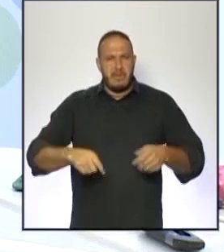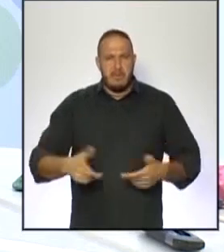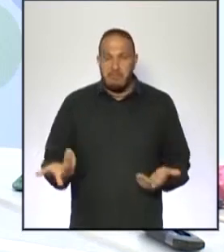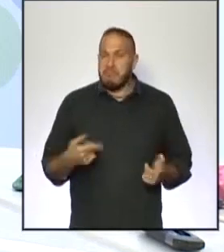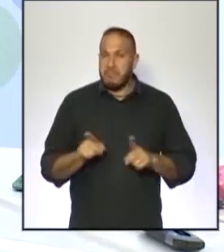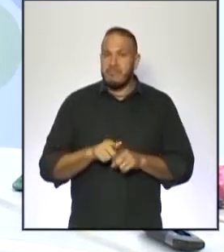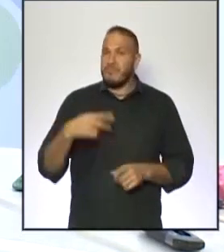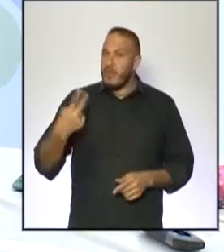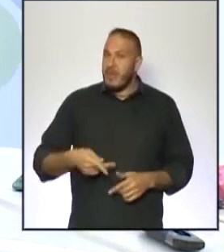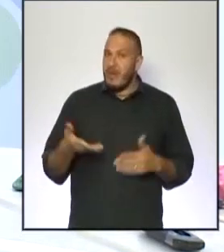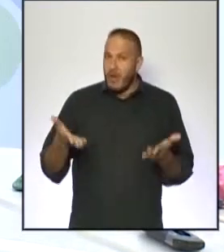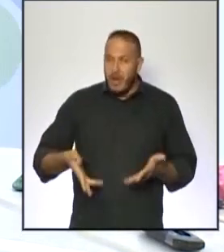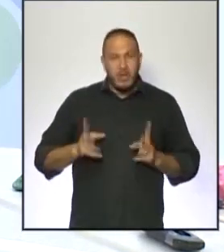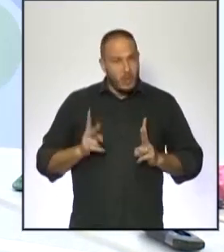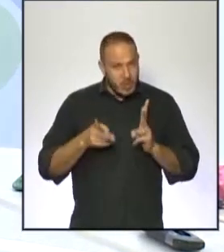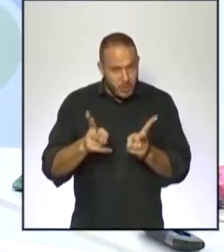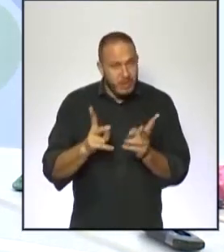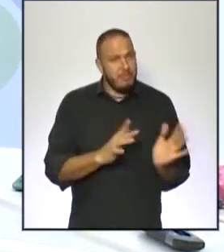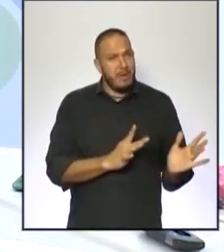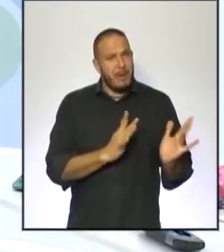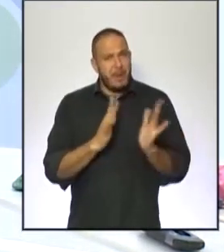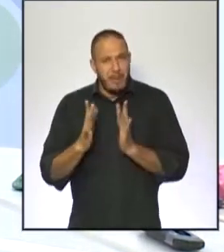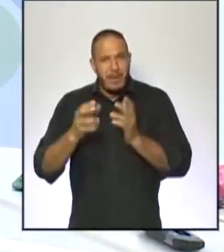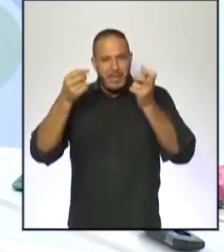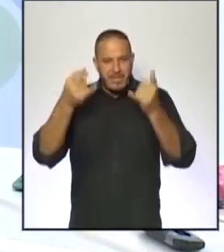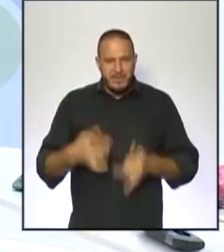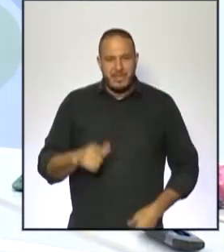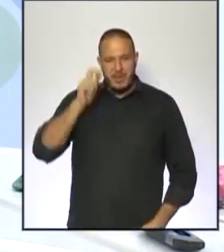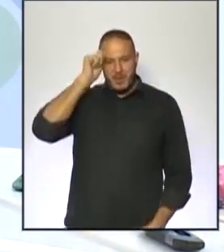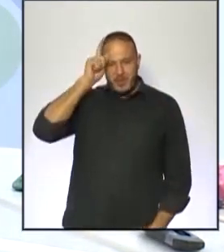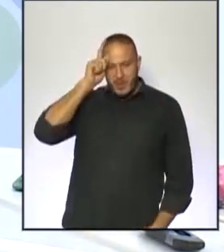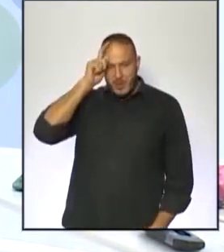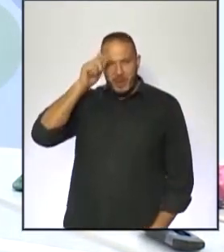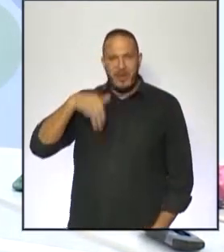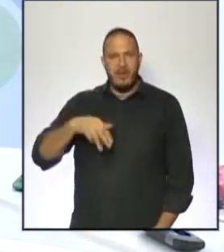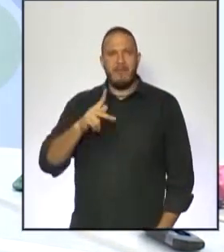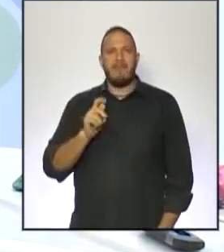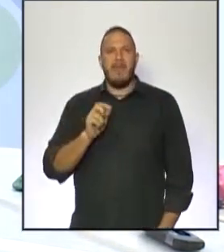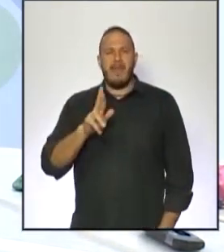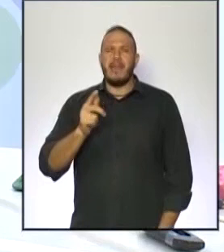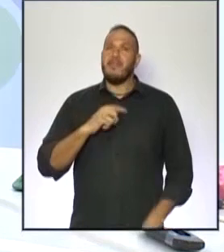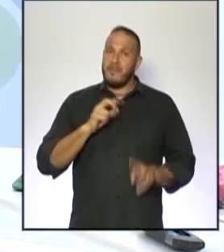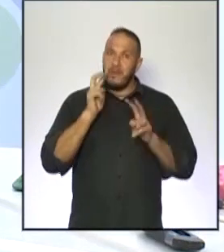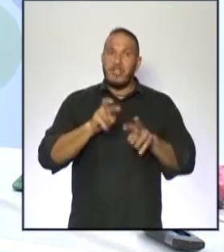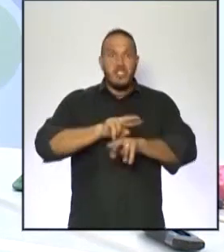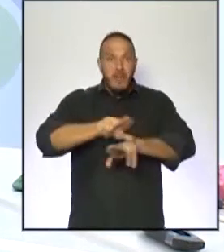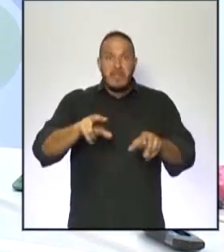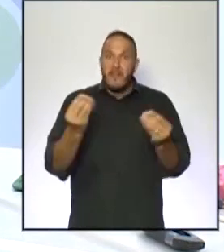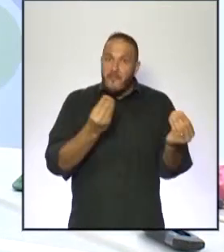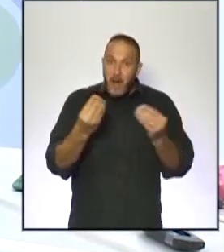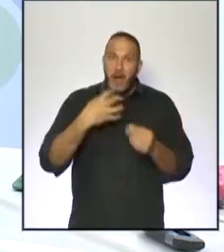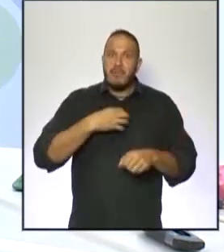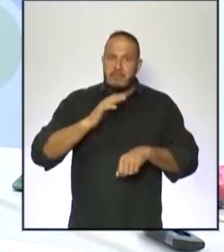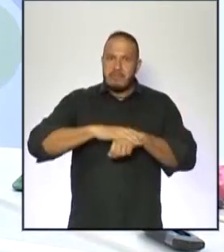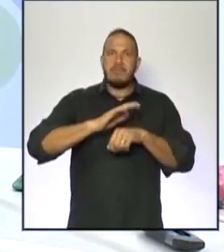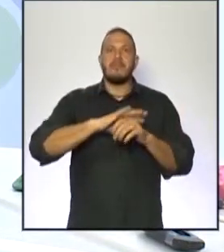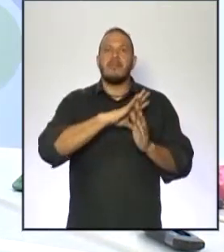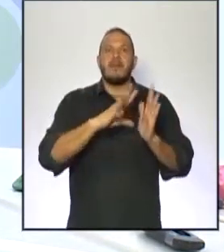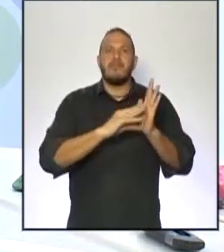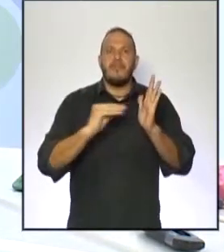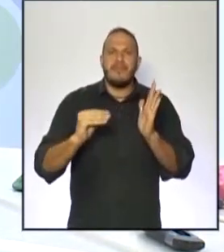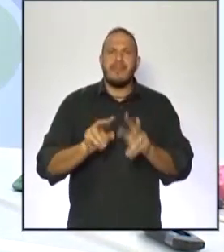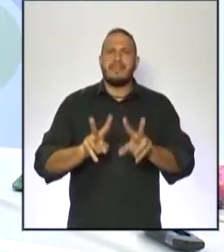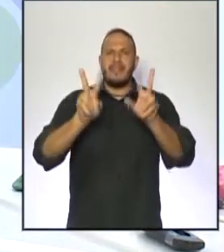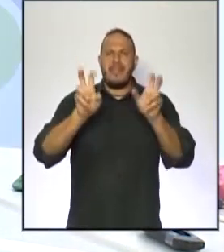E por aqui, então, nós vamos seguir falando de cultura maker. Nós vimos diversas formas de se abordar esse tema e que ele